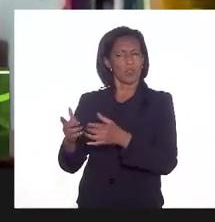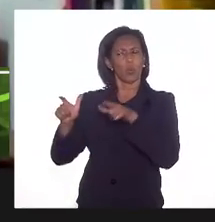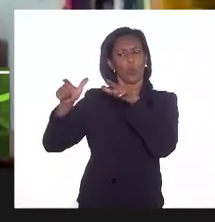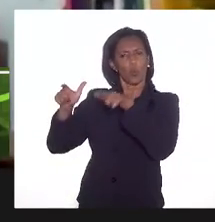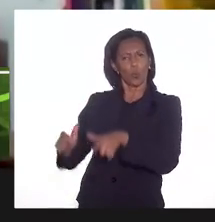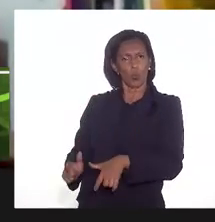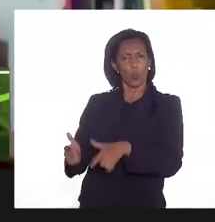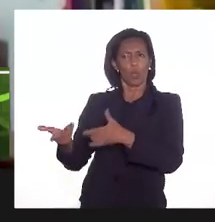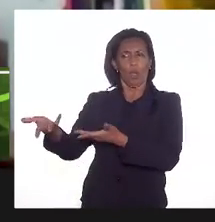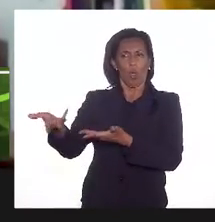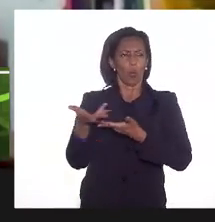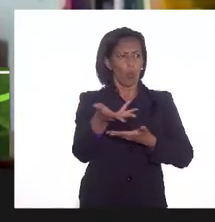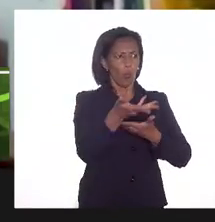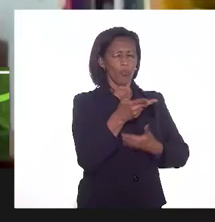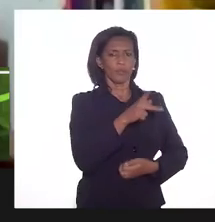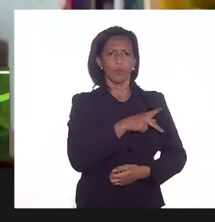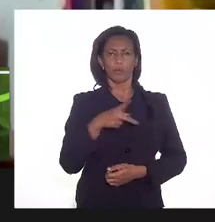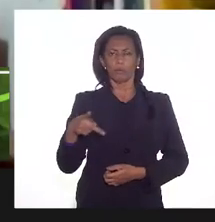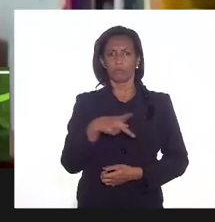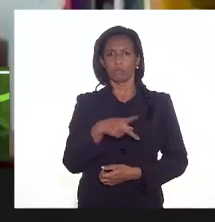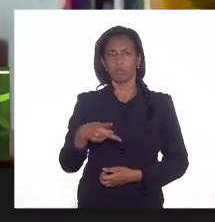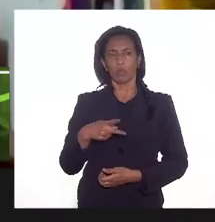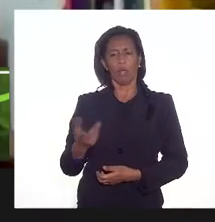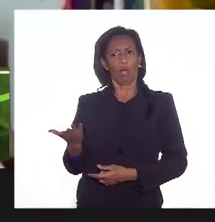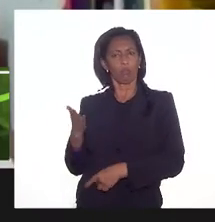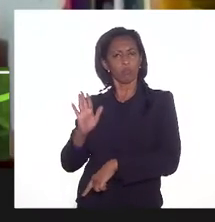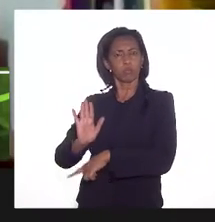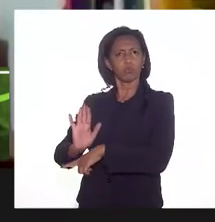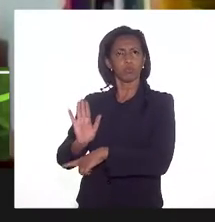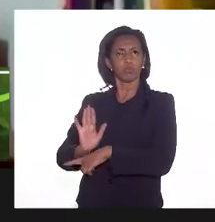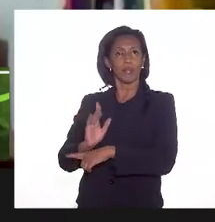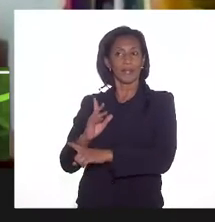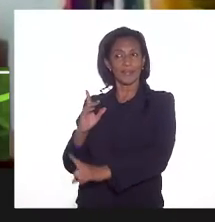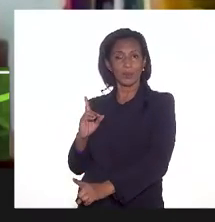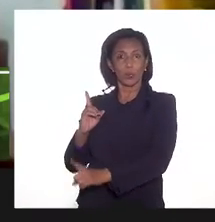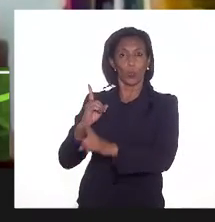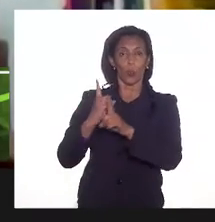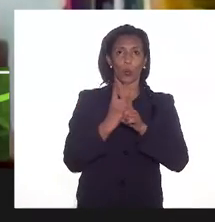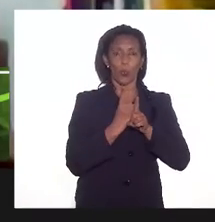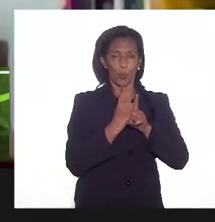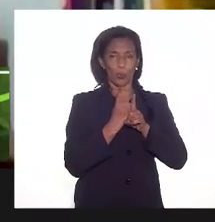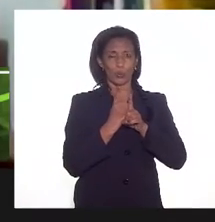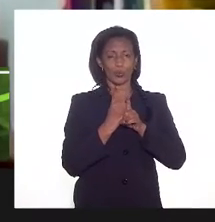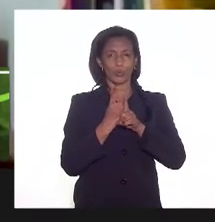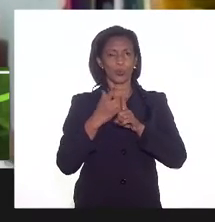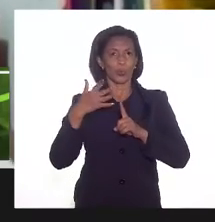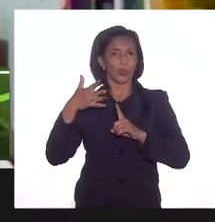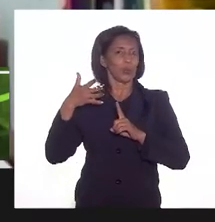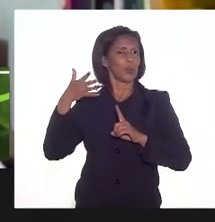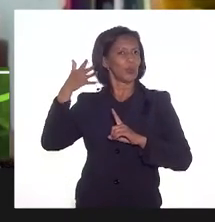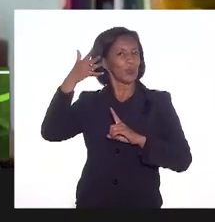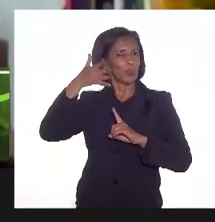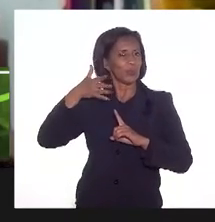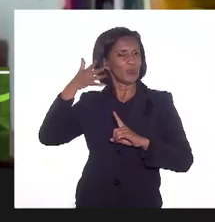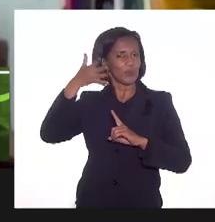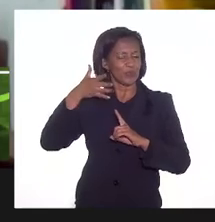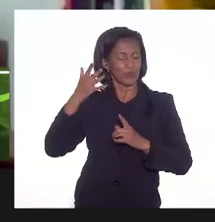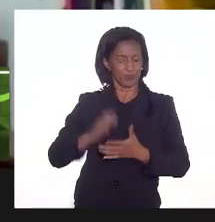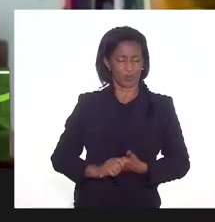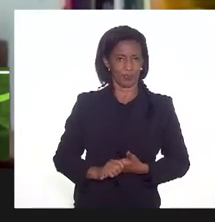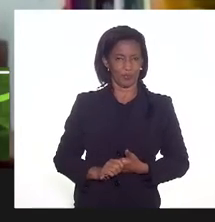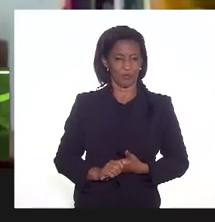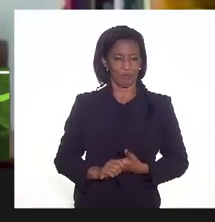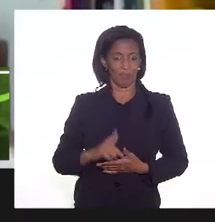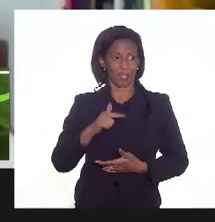convidando os professores e promovendo esse encontro no seminário e aí a